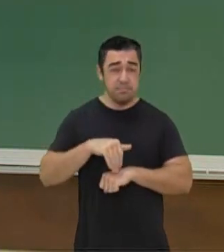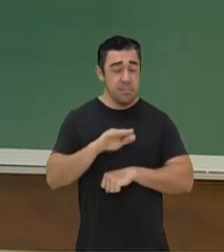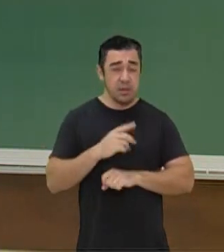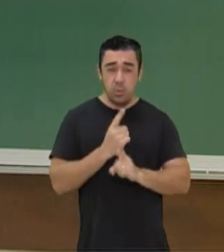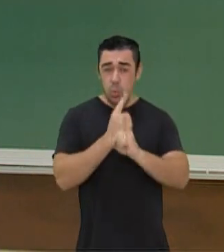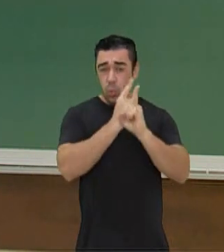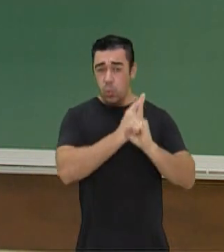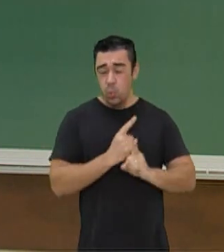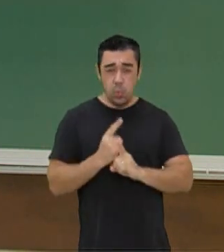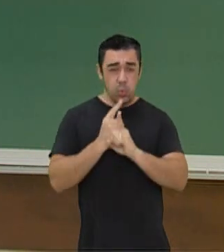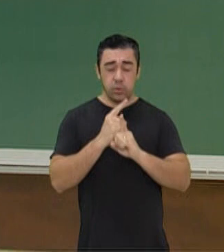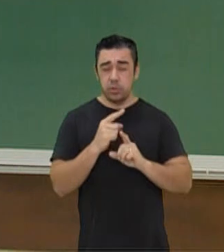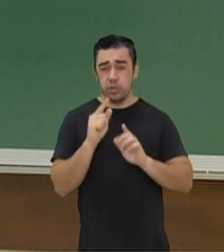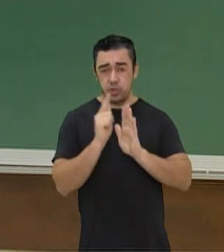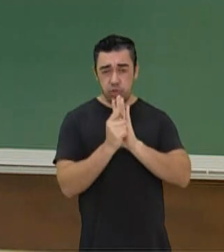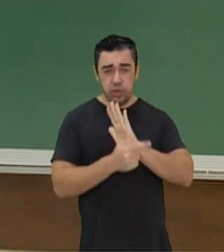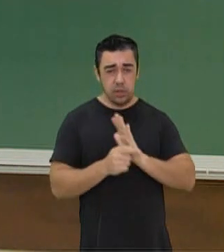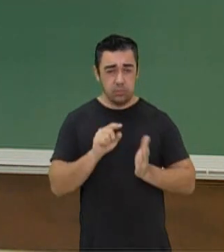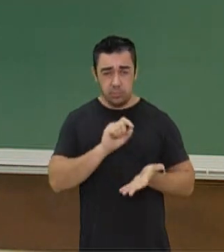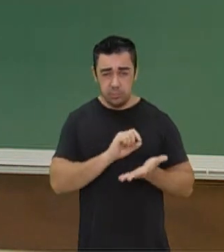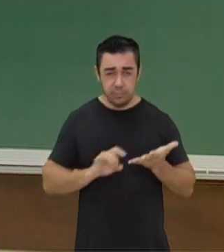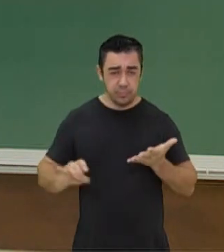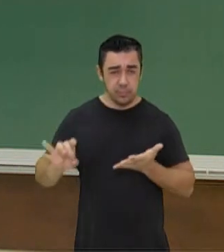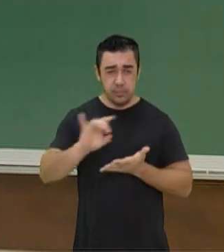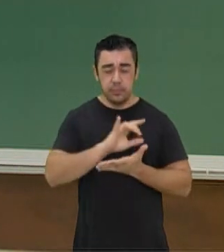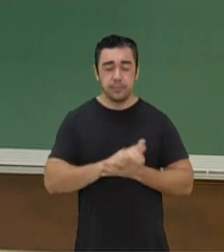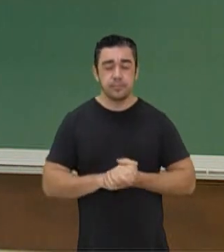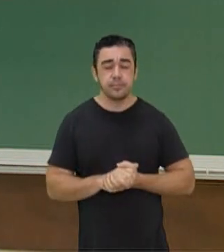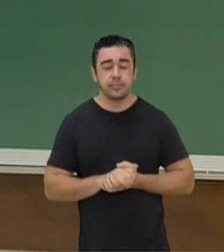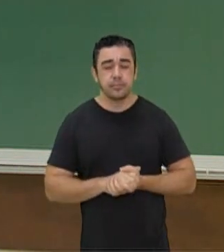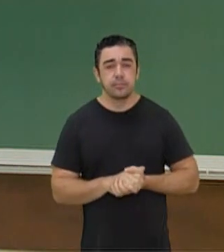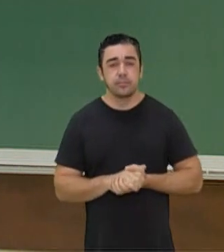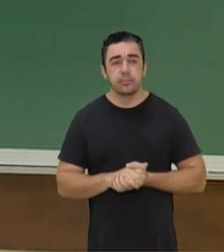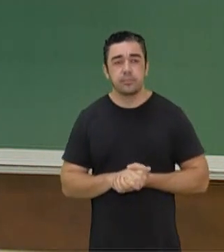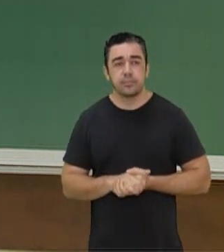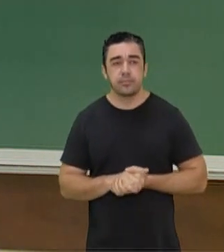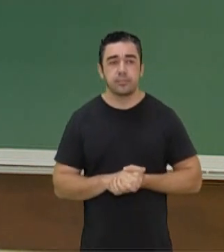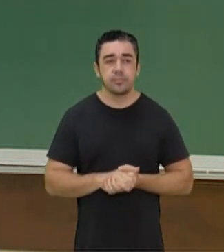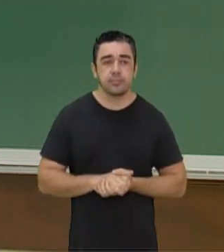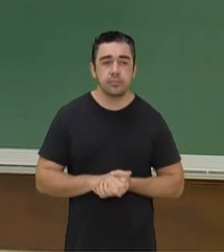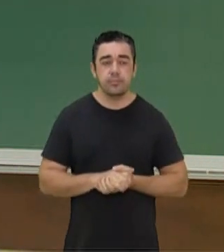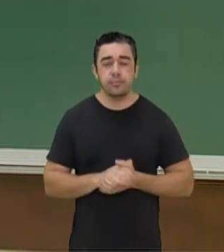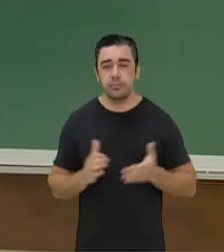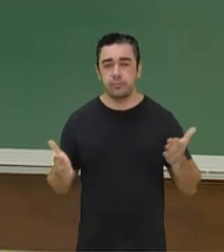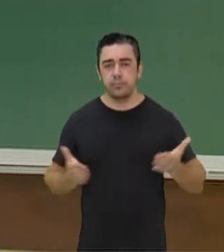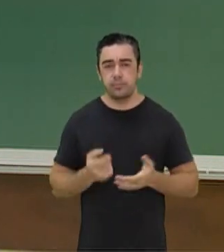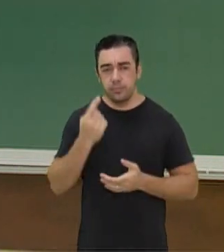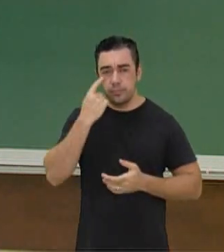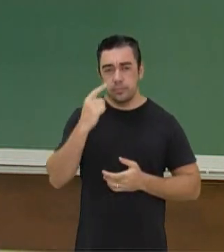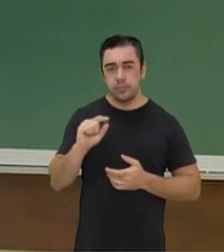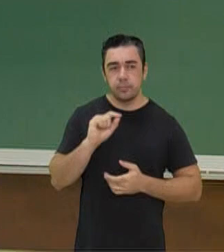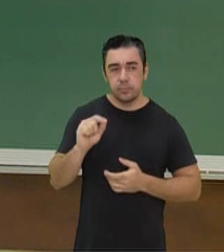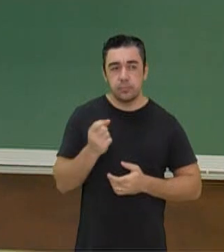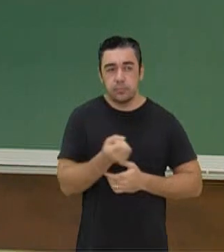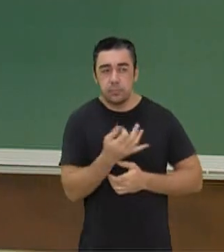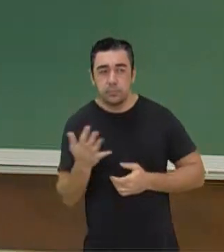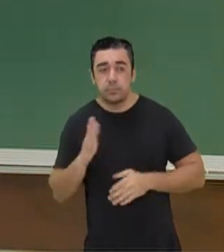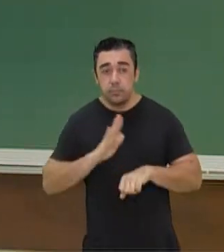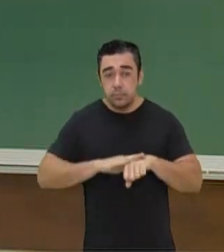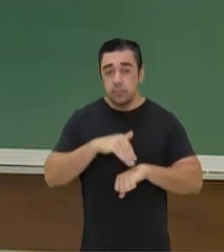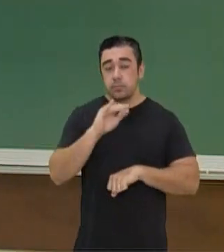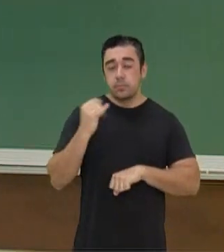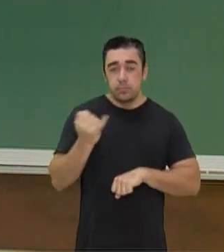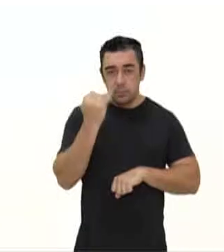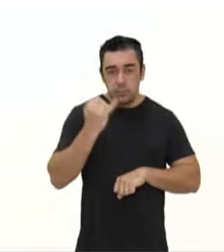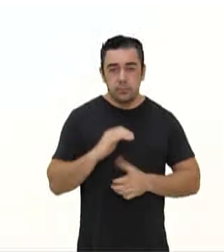vários gêneros literários, vários textos, né? Agora vamos retomar algumas das mais